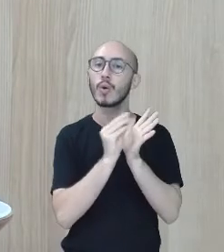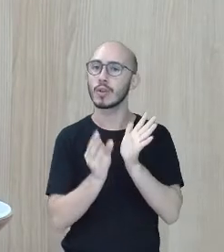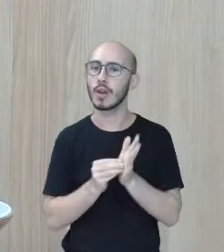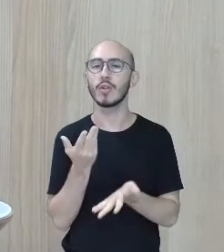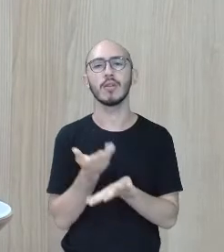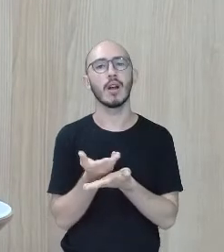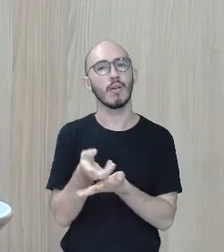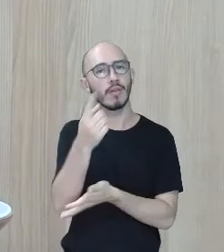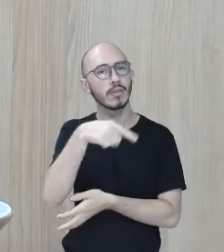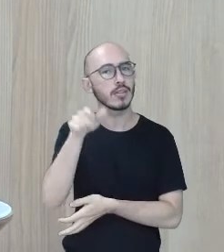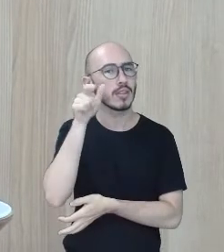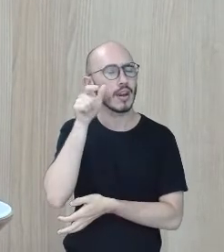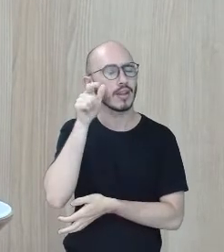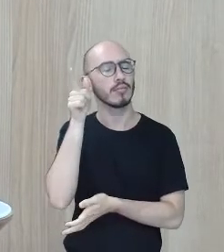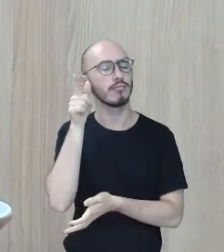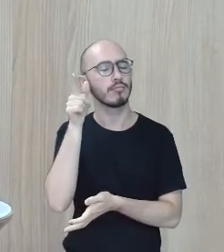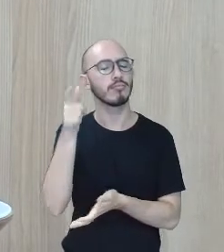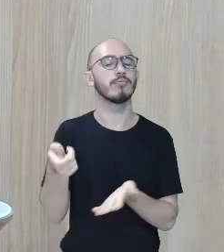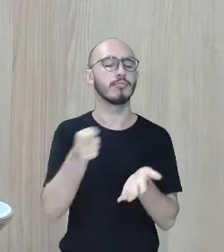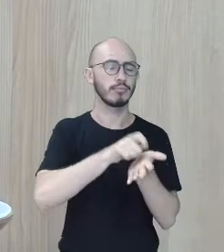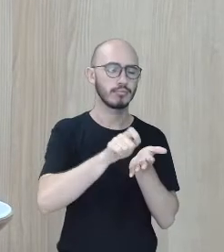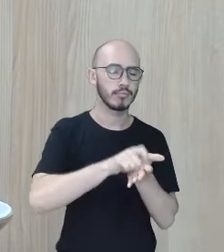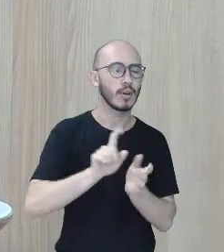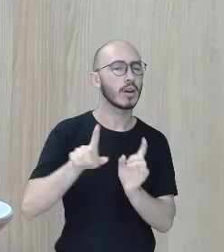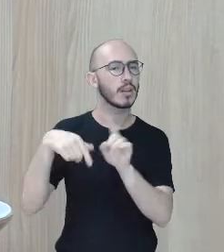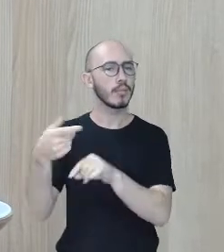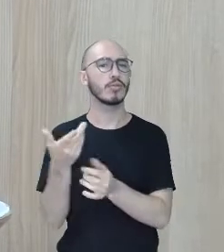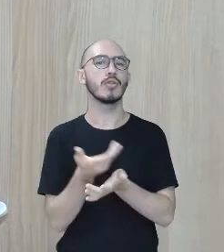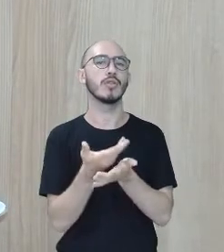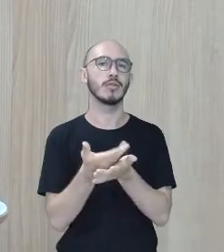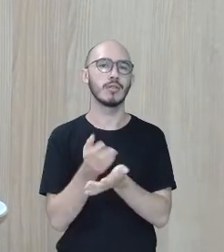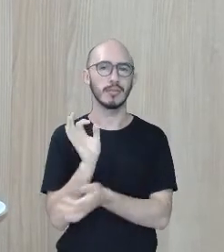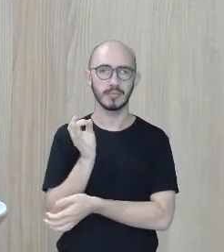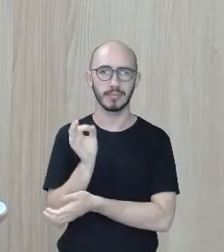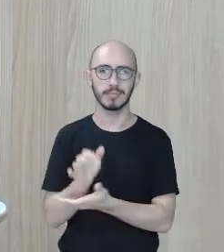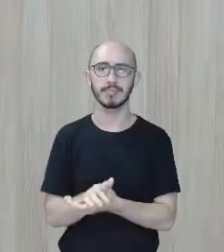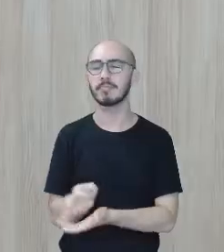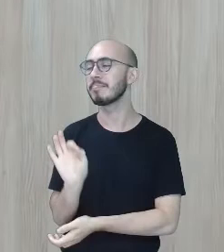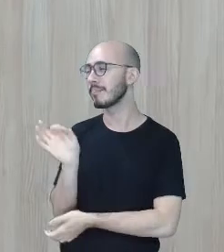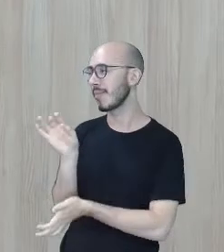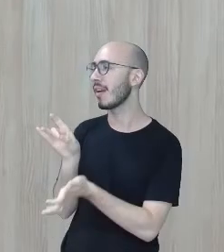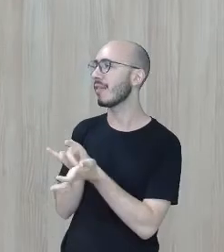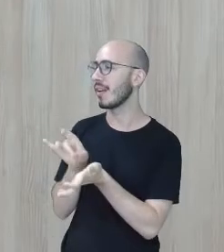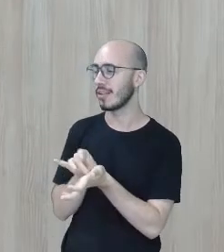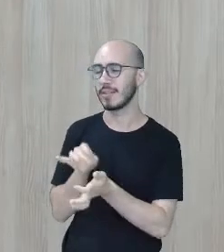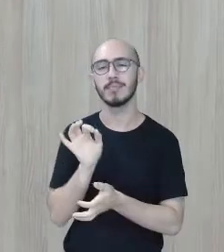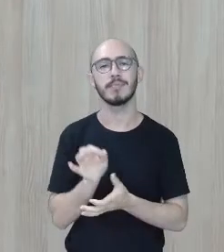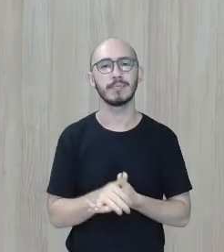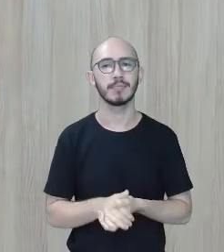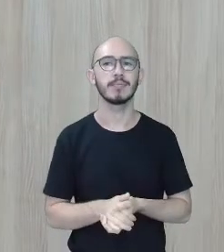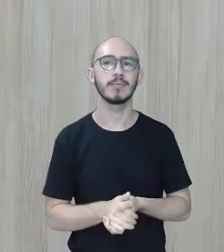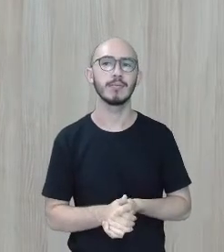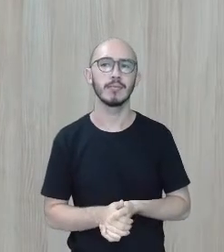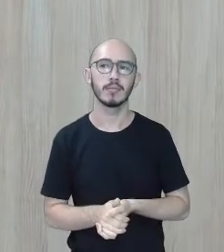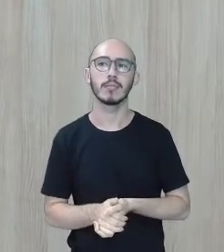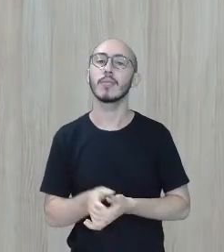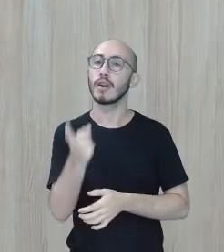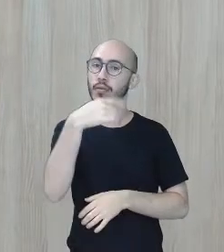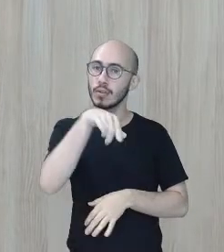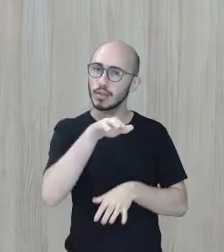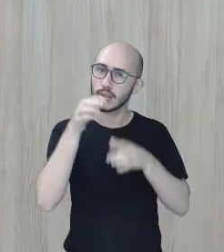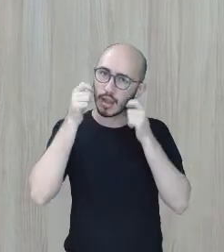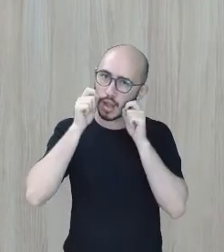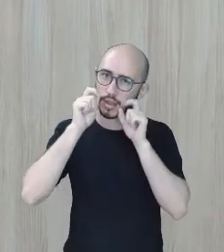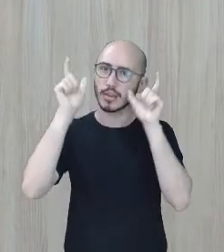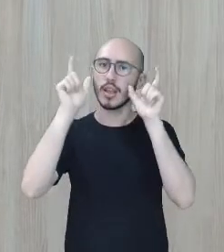aquilo que vocês acharem que depois precisam rever. Não é isso, Cláudia? É verdade, professora Isabel. Então, fiquem aí